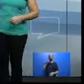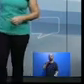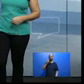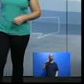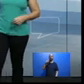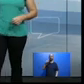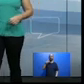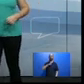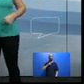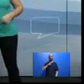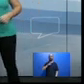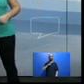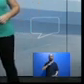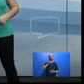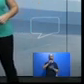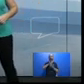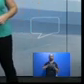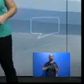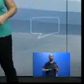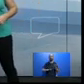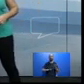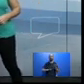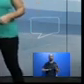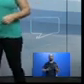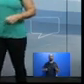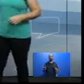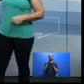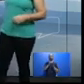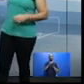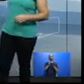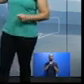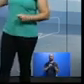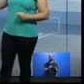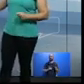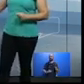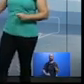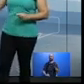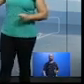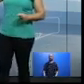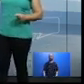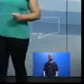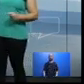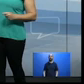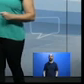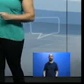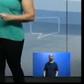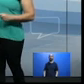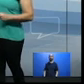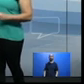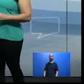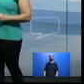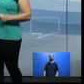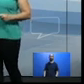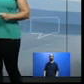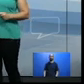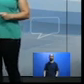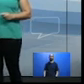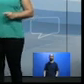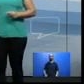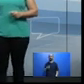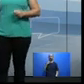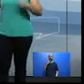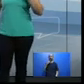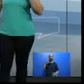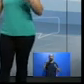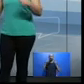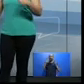de atividade que é só completar lacunas. Só completar lacunas. Olha lá, é sobre as capitanias ainda. O Brasil